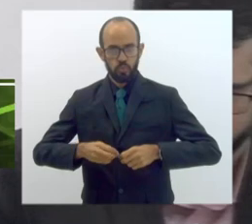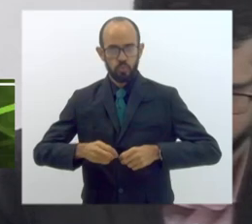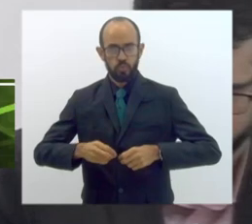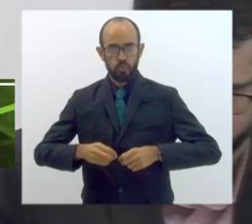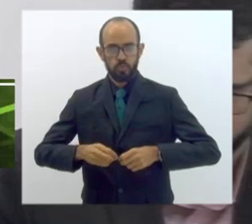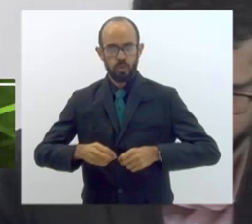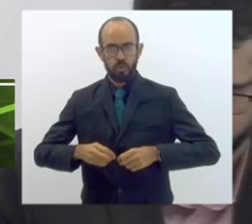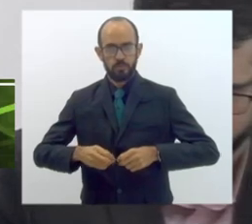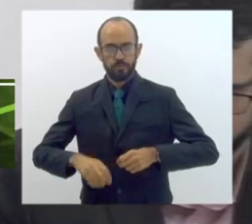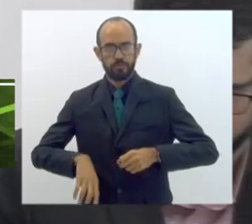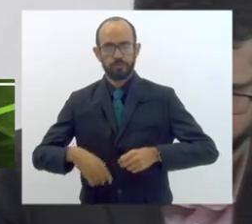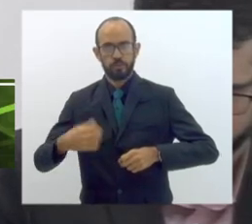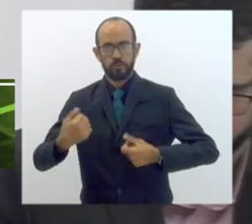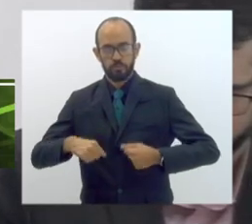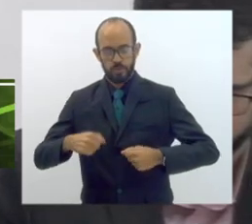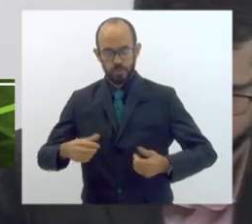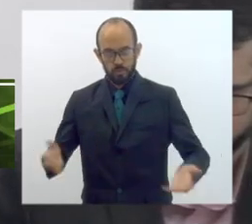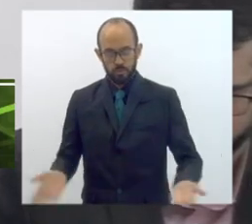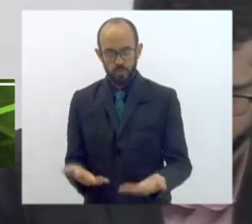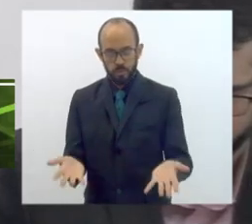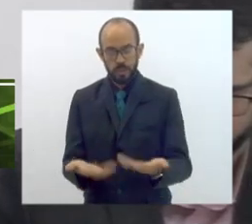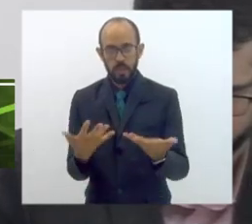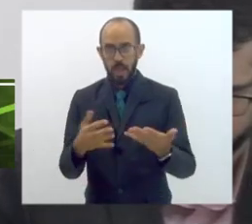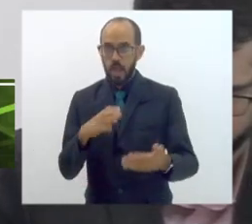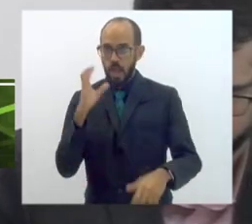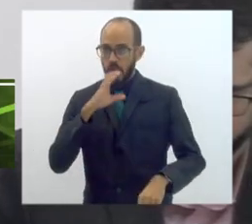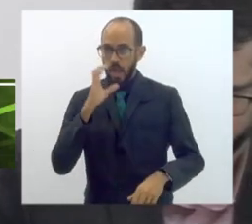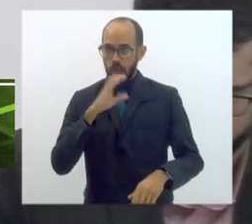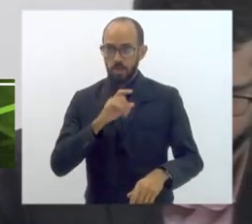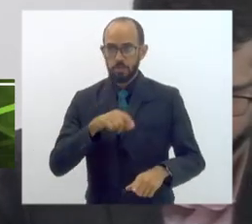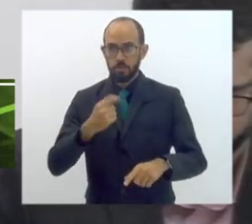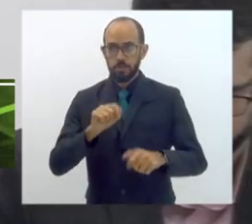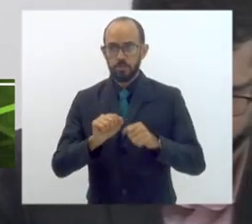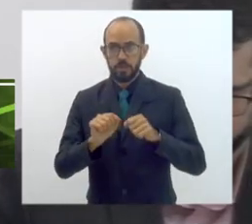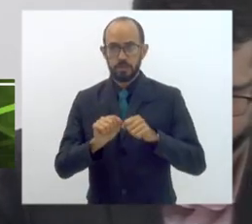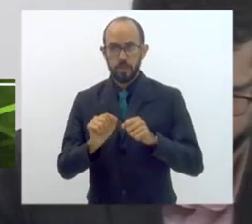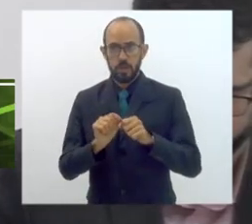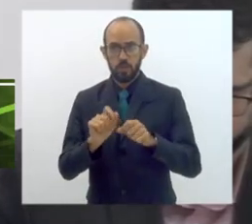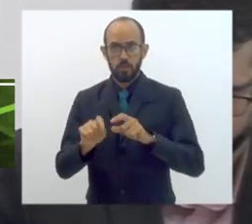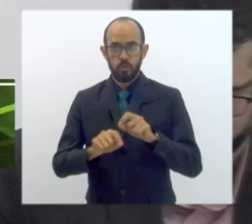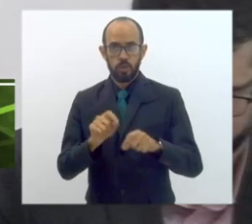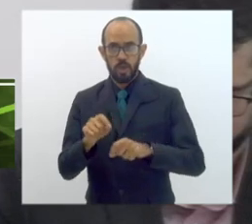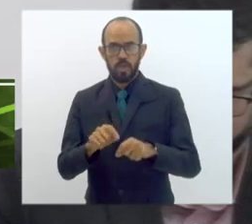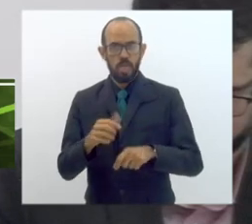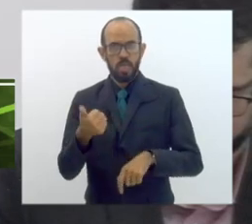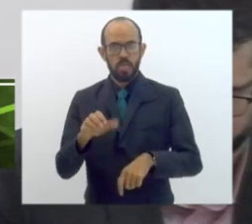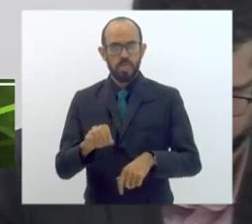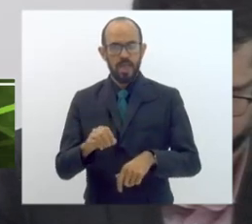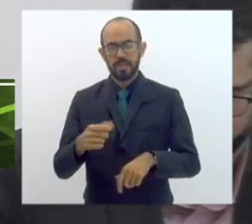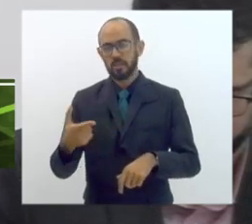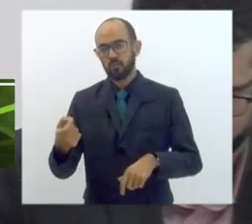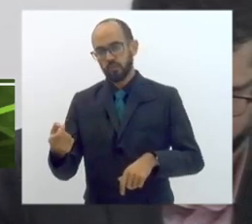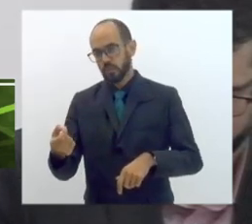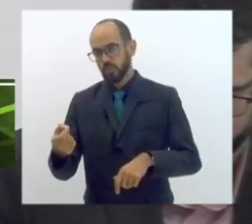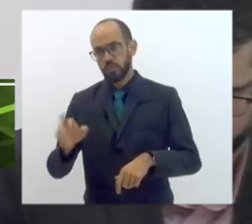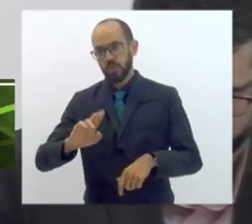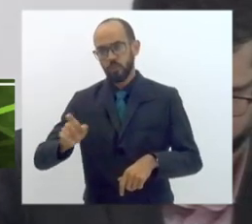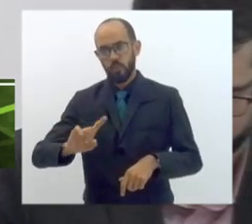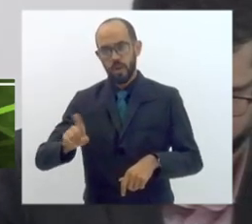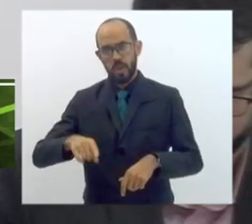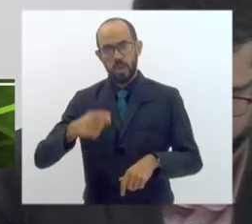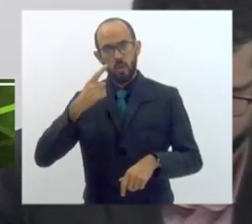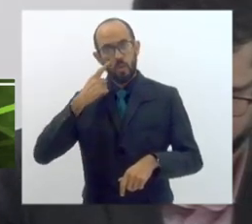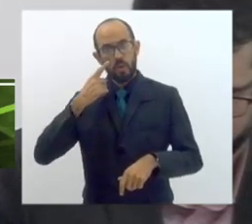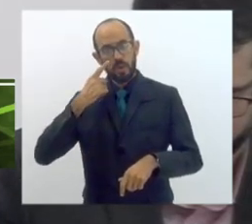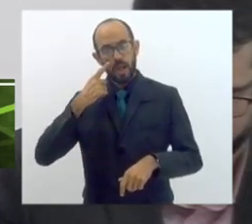de projetos. A gente precisa fomentar isso, né? Poder fazer, pelo menos, como ele diz, não é fazer 10, 20 projetos, não. Pegar a